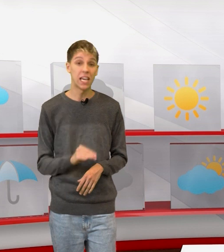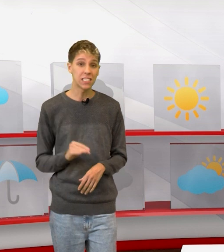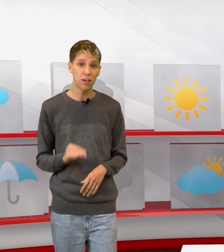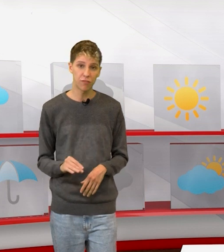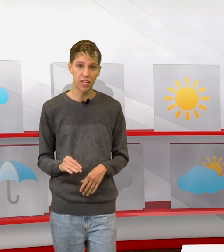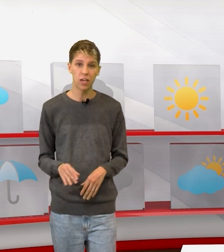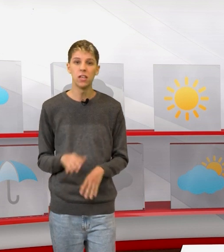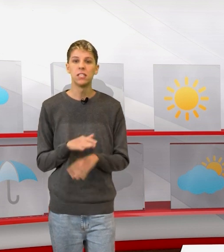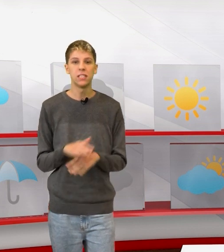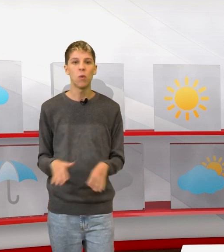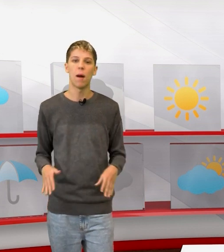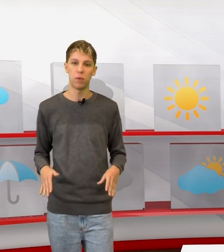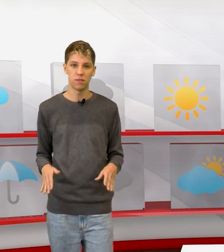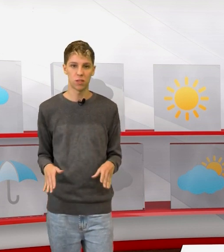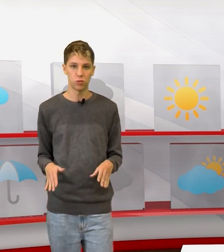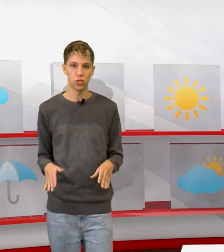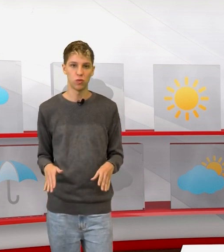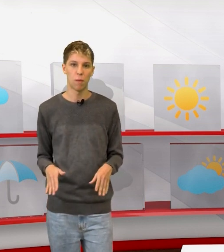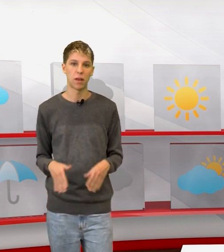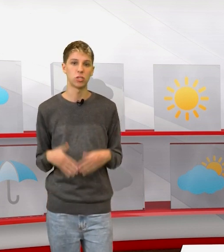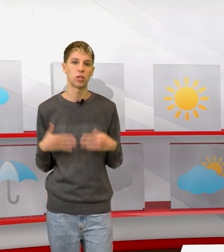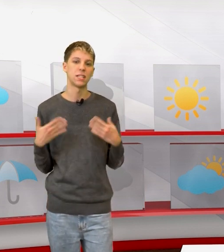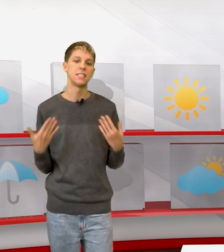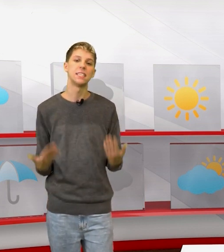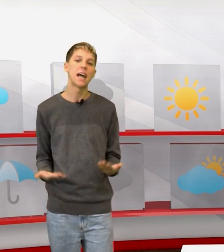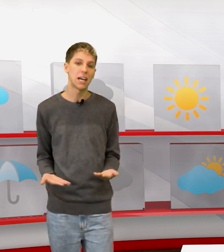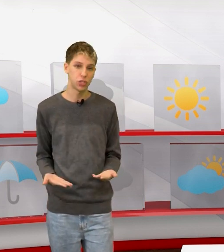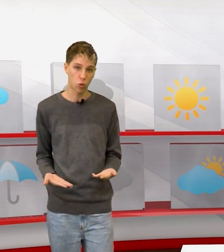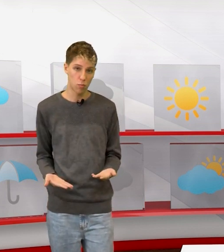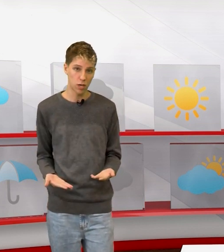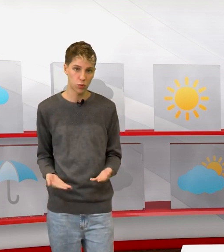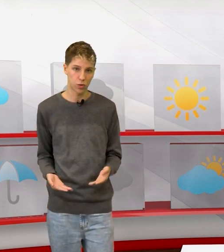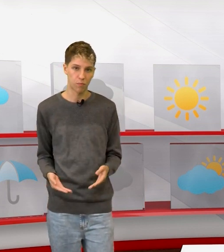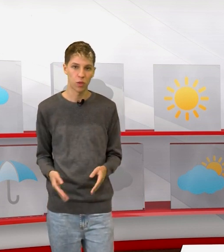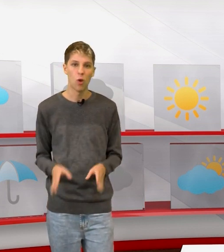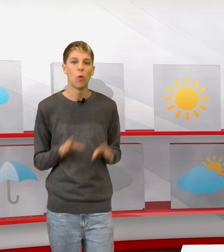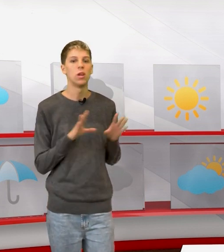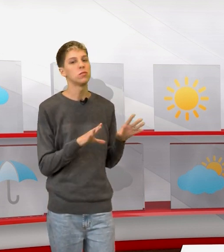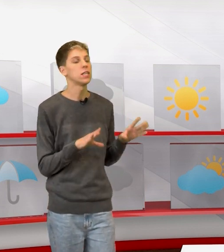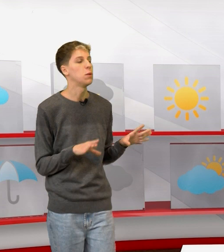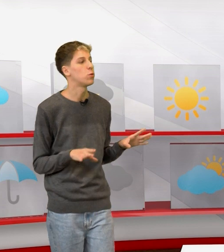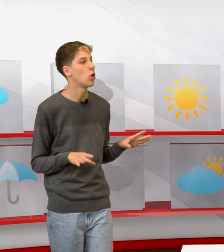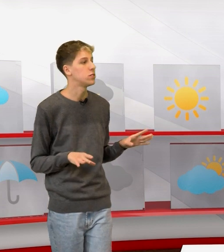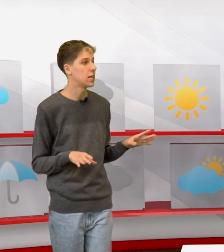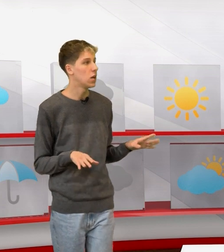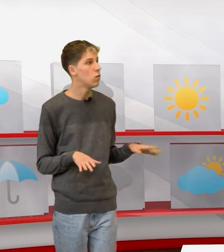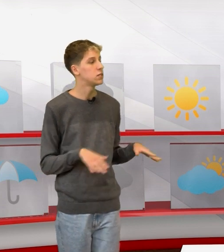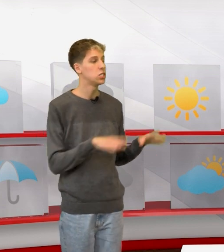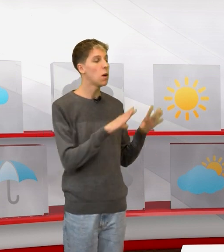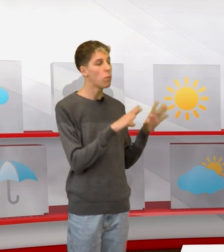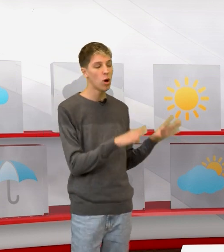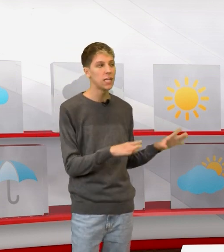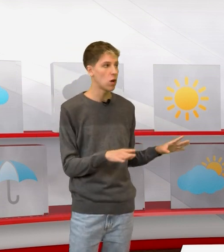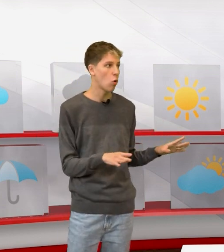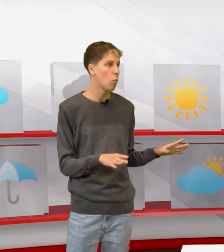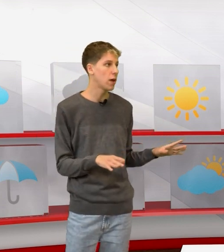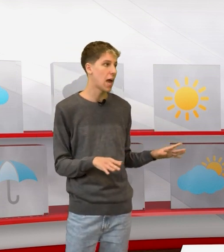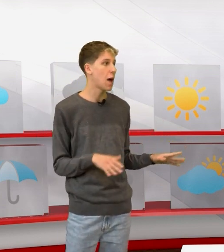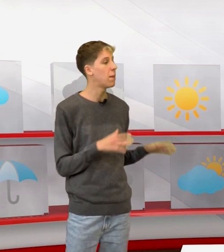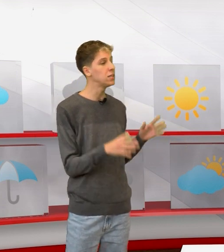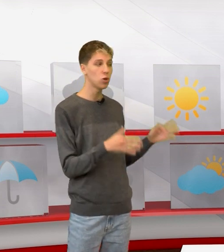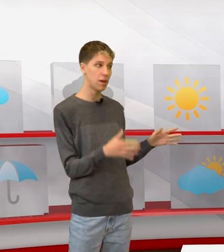amanhã, terça-feira, não há previsão de chuva para as nossas cidades de cobertura. Olhando aqui para o nosso telão, vocês já